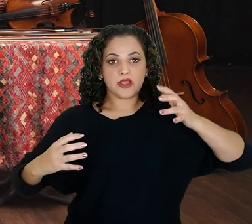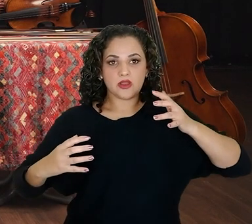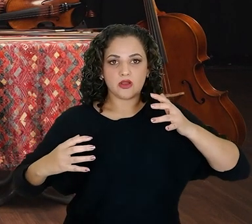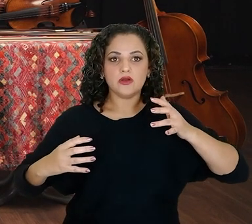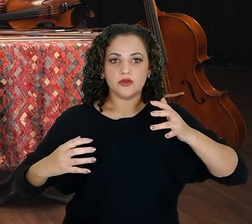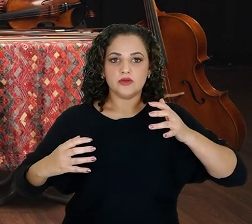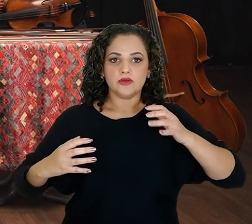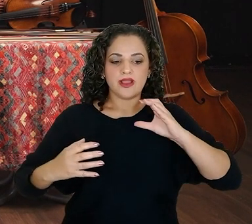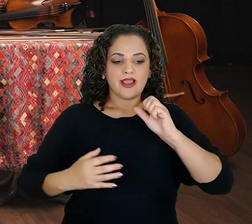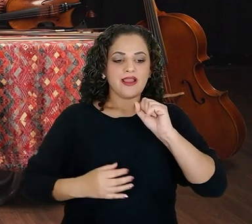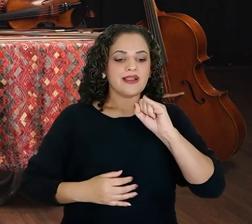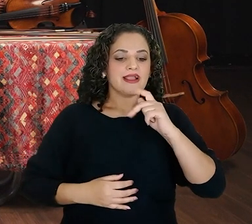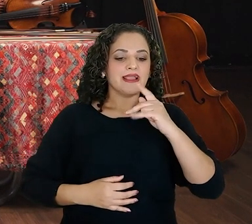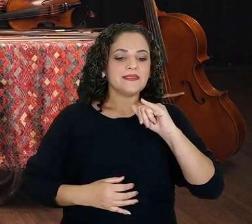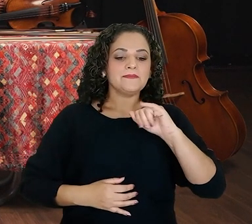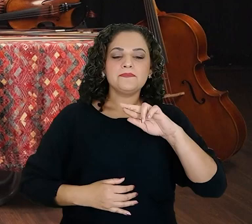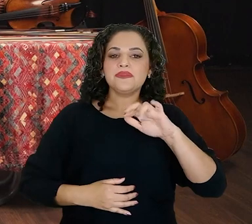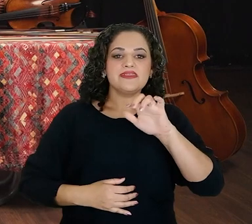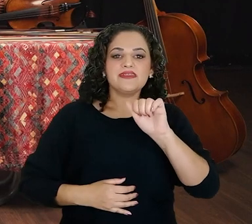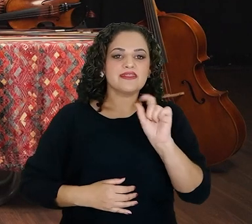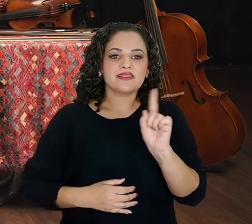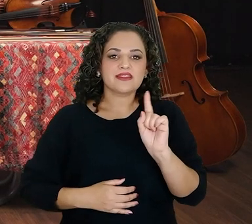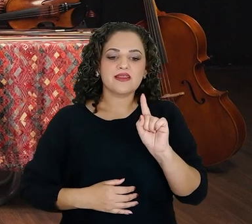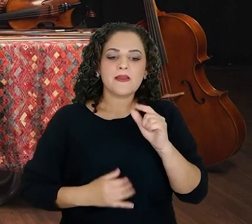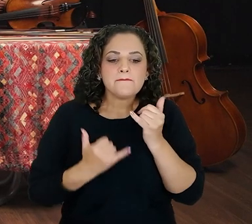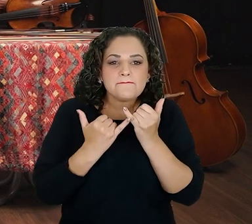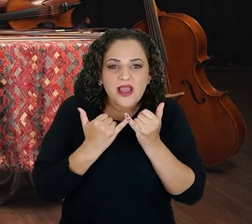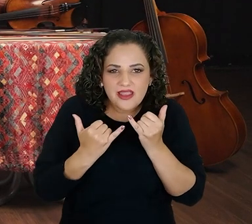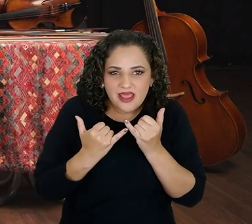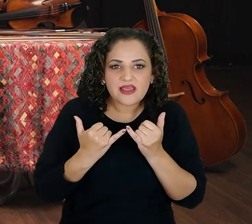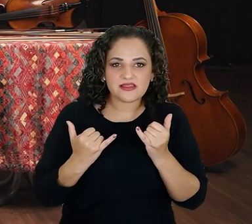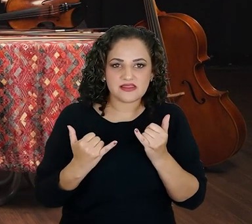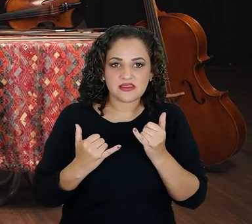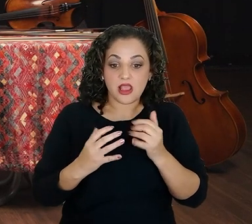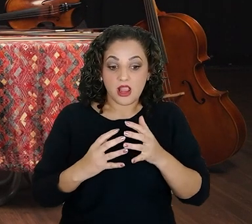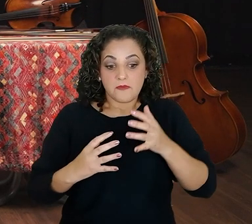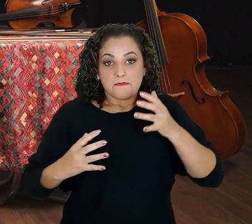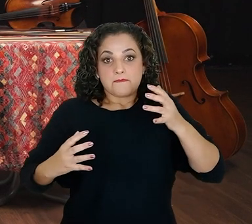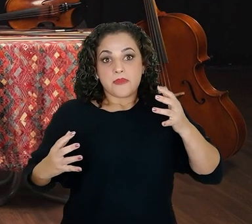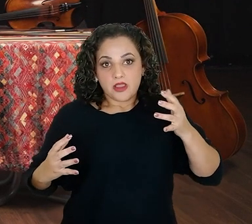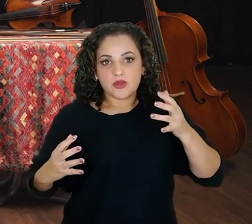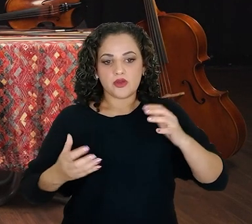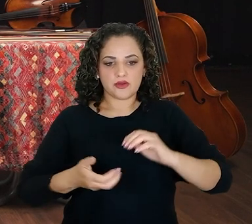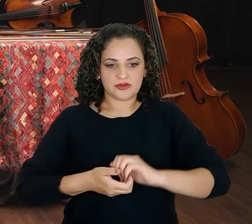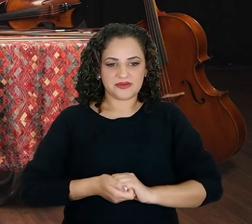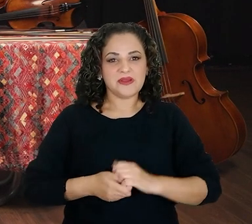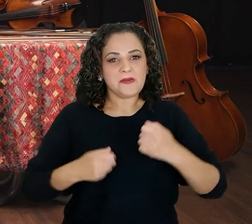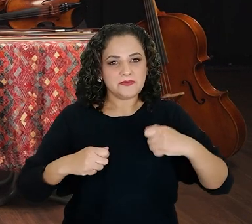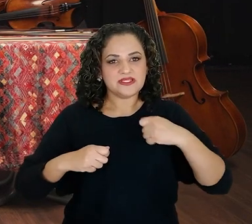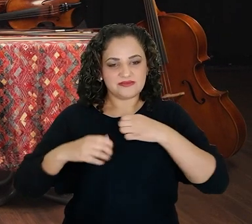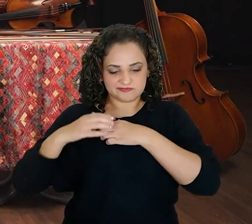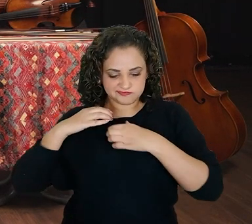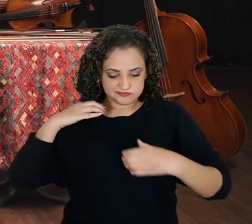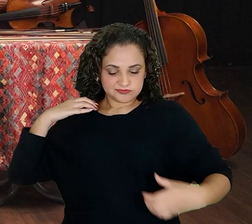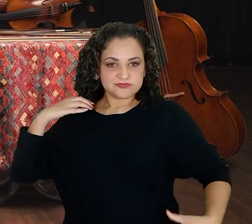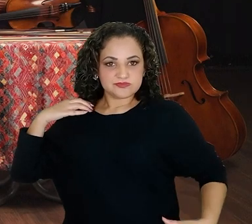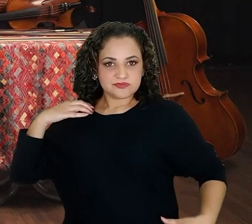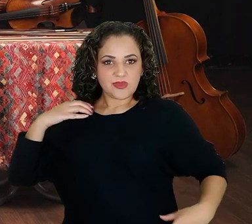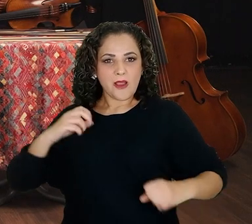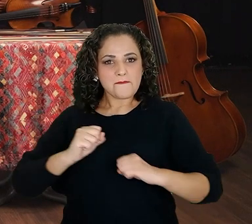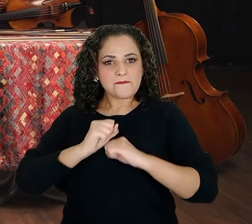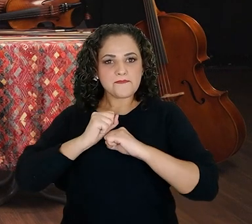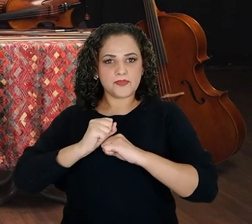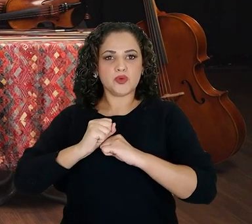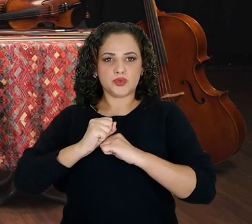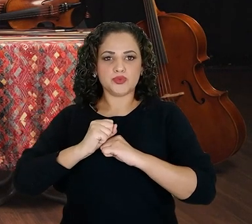vela de Arco que a gente chama ela é muito parecida é um pouco maior que o violino também precisa usar que cheira né a queixeira é esse apoio